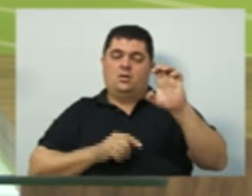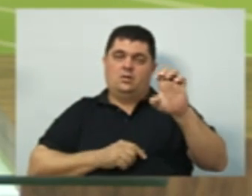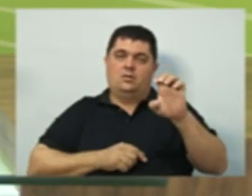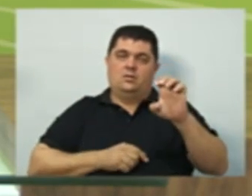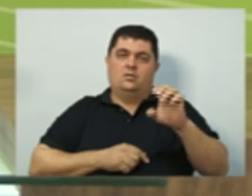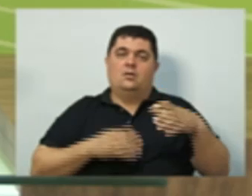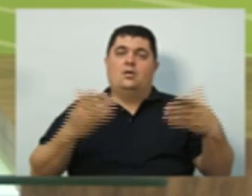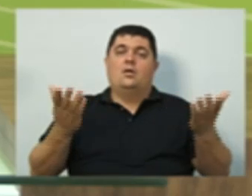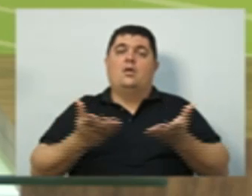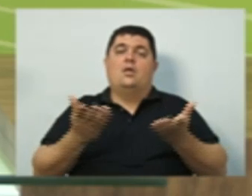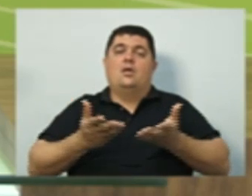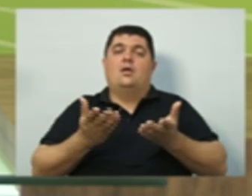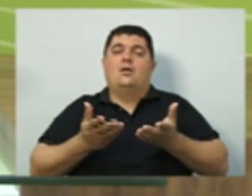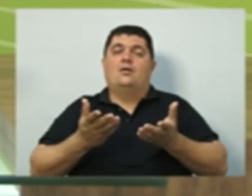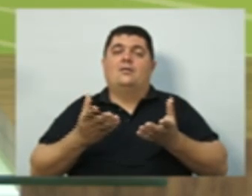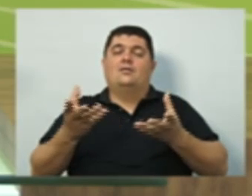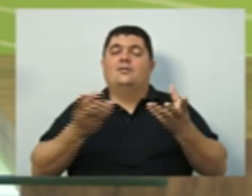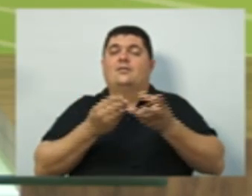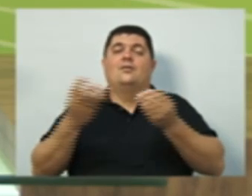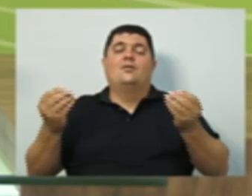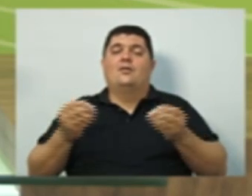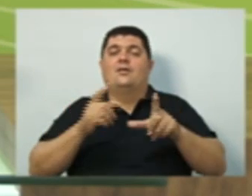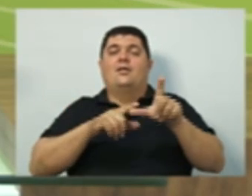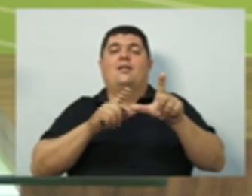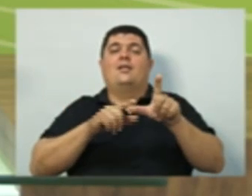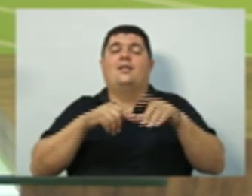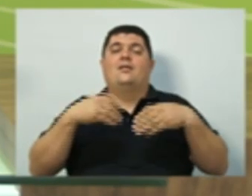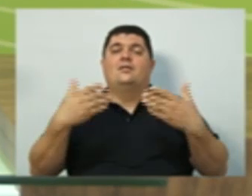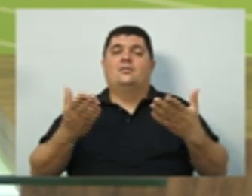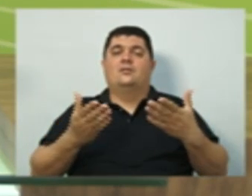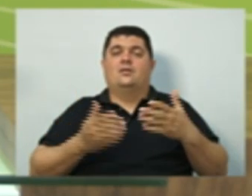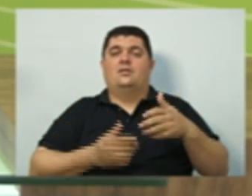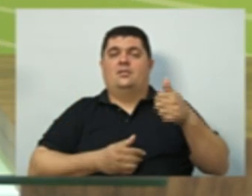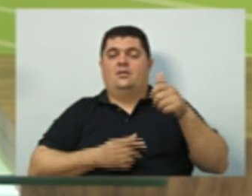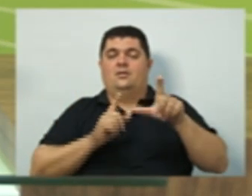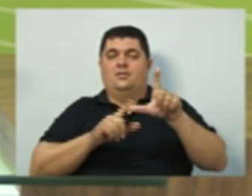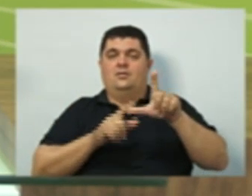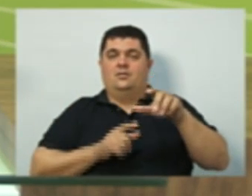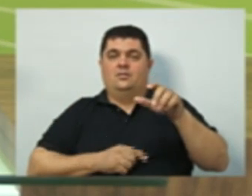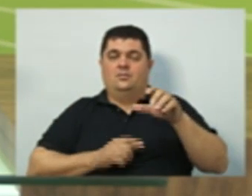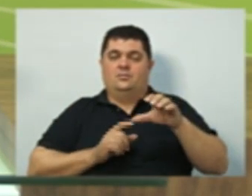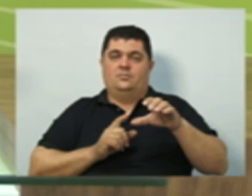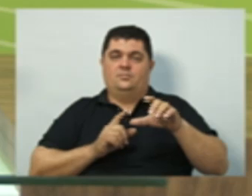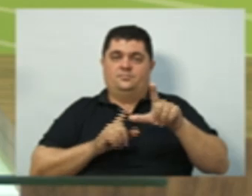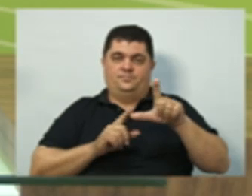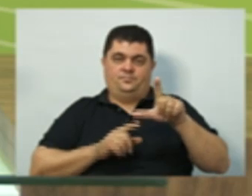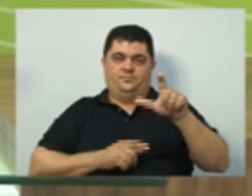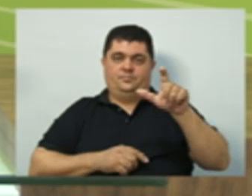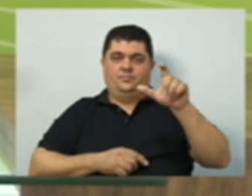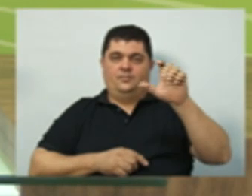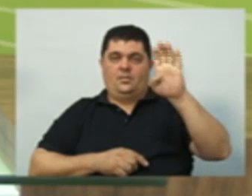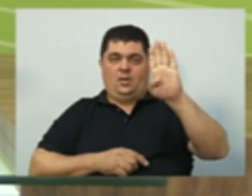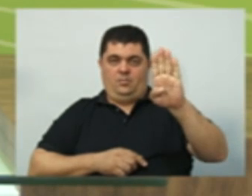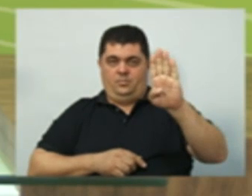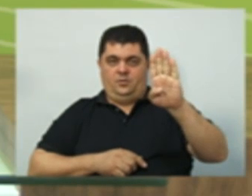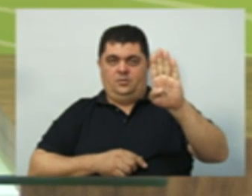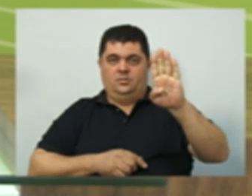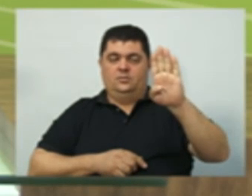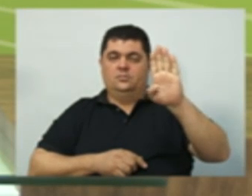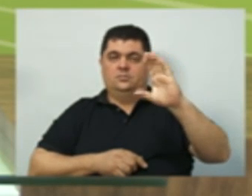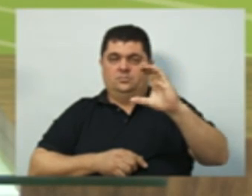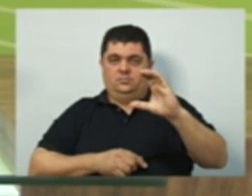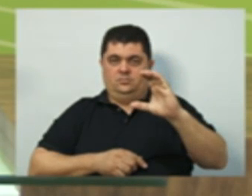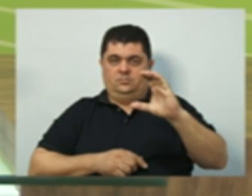E agora, nessa participação toda aí, professor, surgiu aqui, então, possibilidades da letra B,